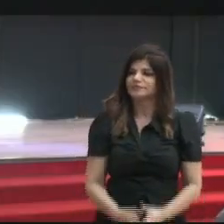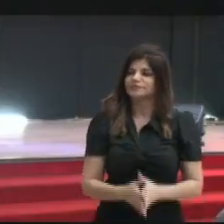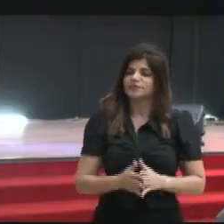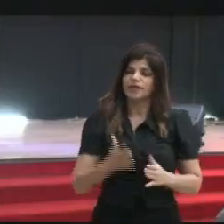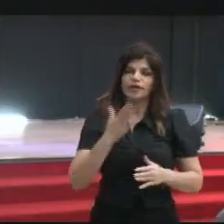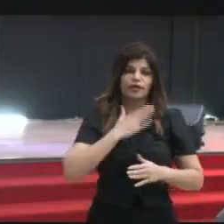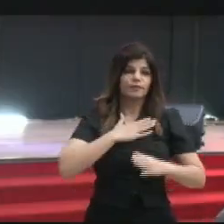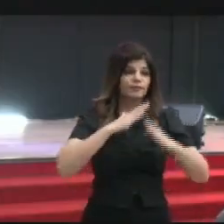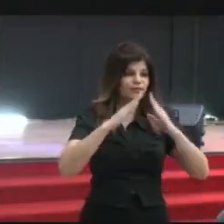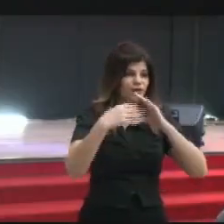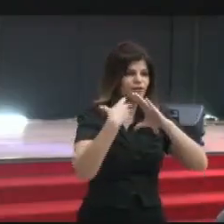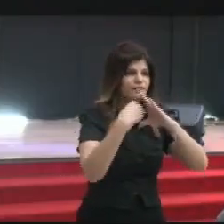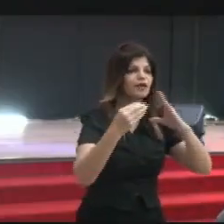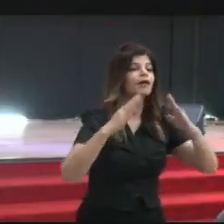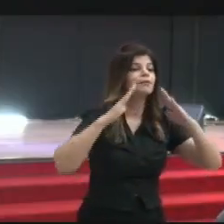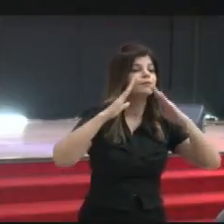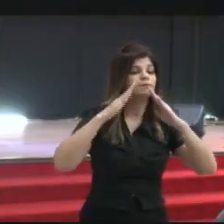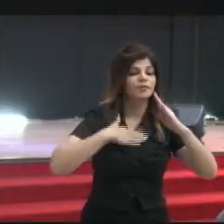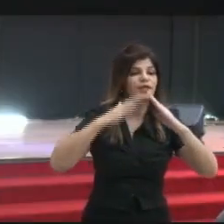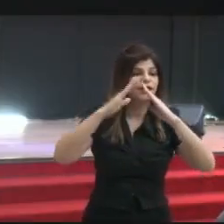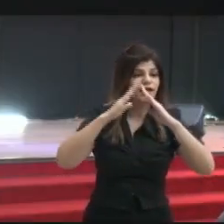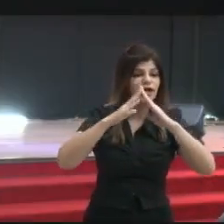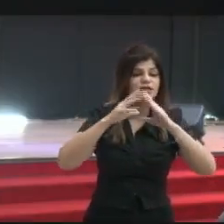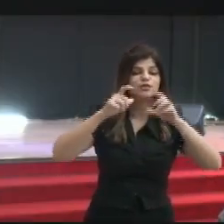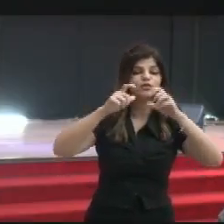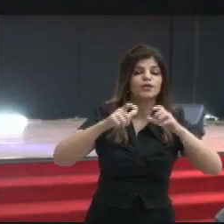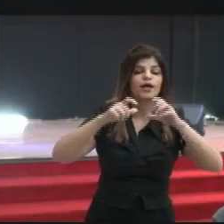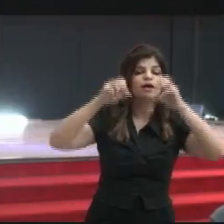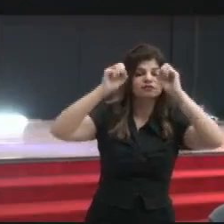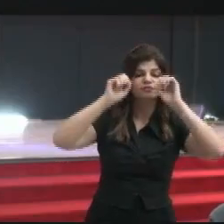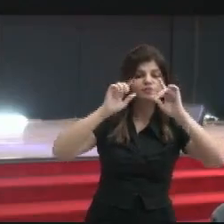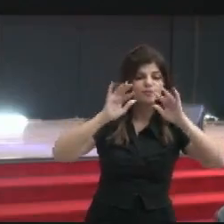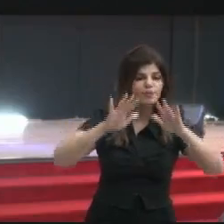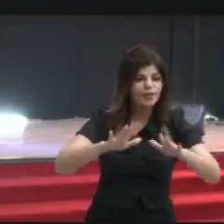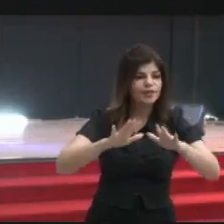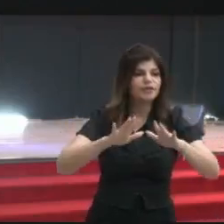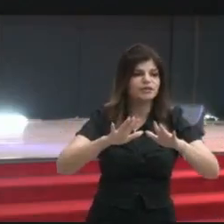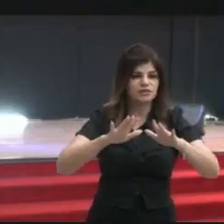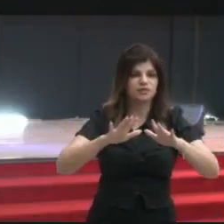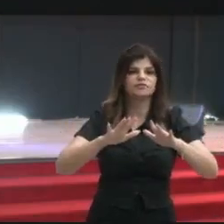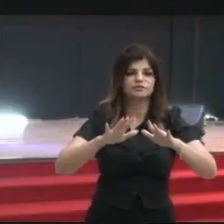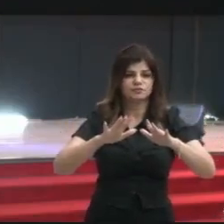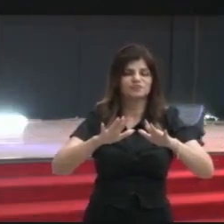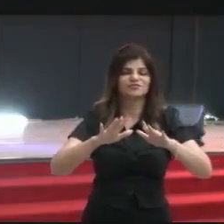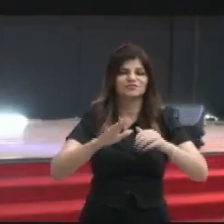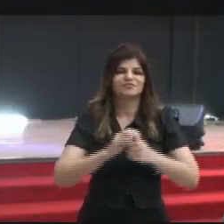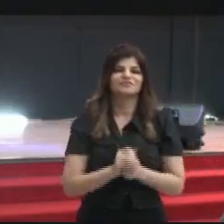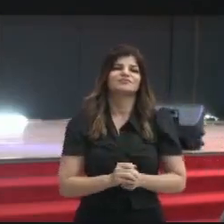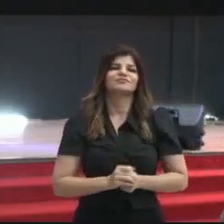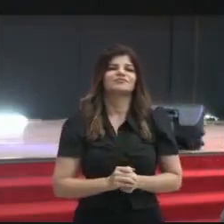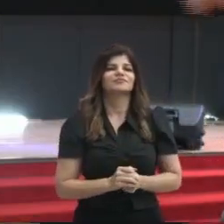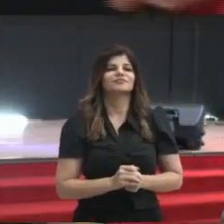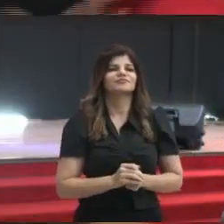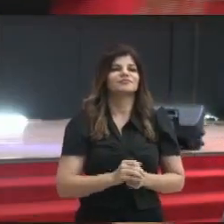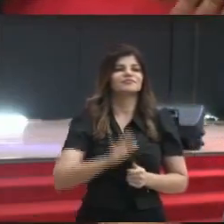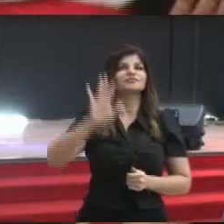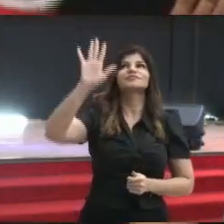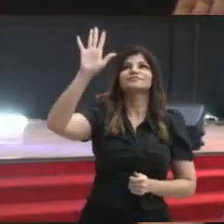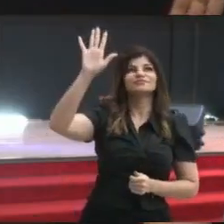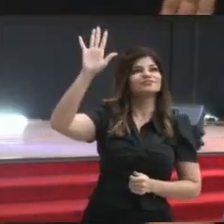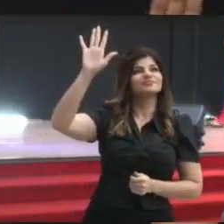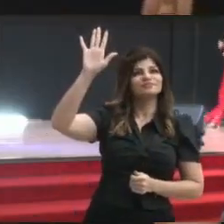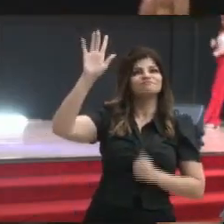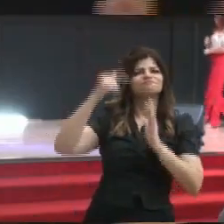de bênção. Repita comigo, diga: minha casa, lugar de bênçãos. Não, está muito fraco. Levante uma de suas mãos. Agora você vai dizer como